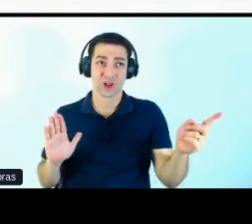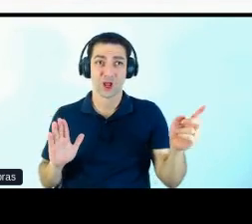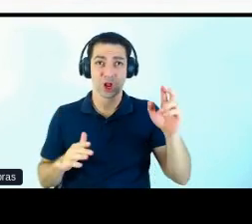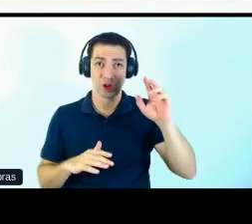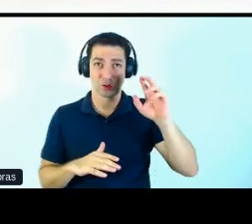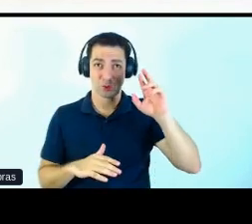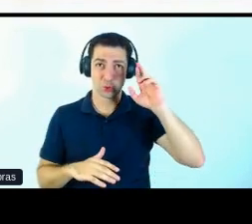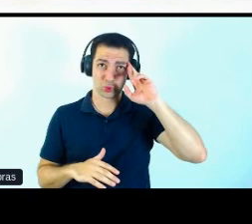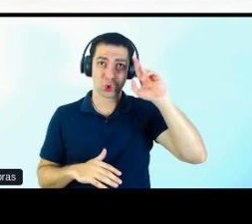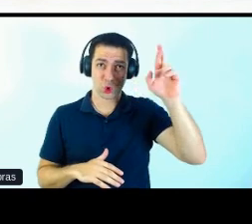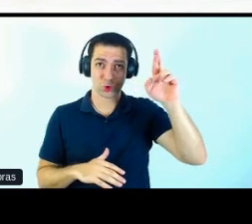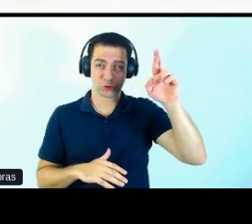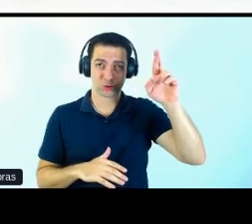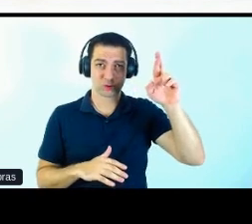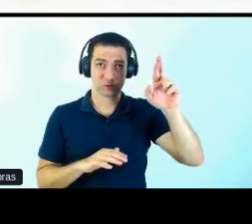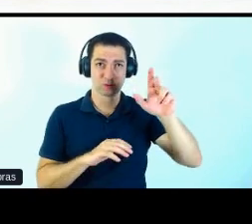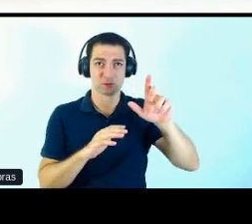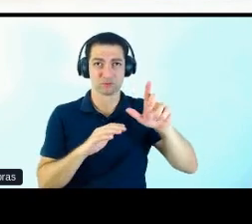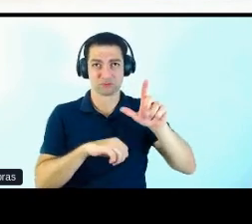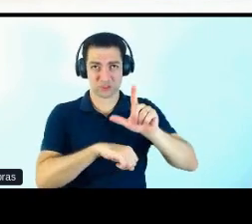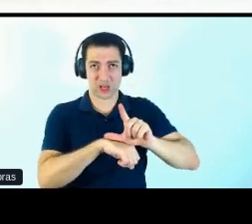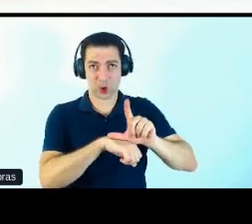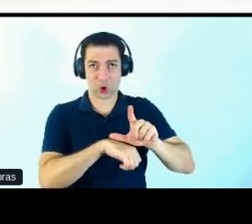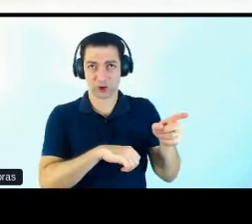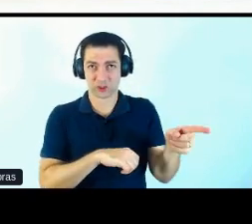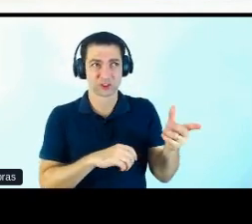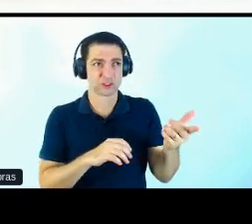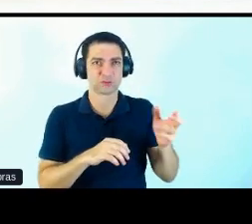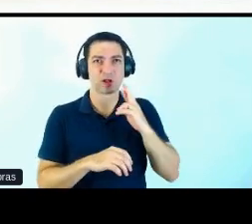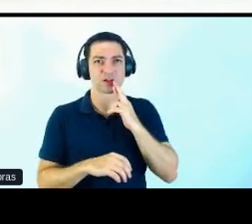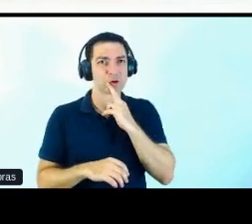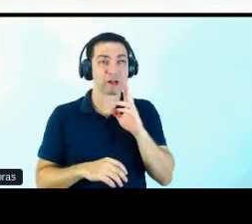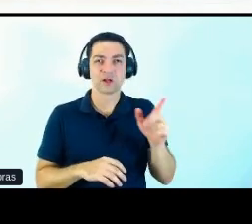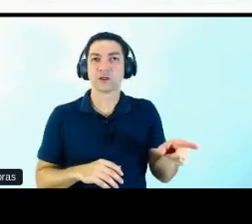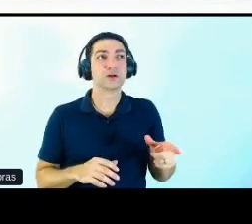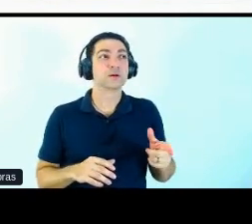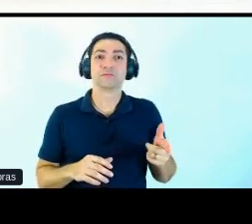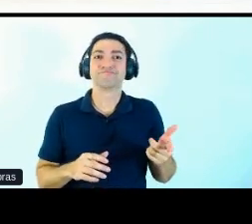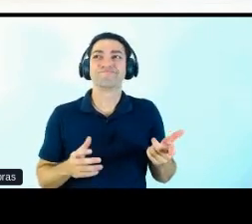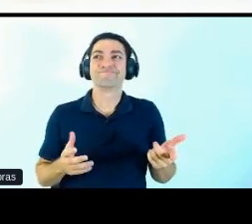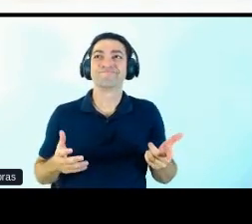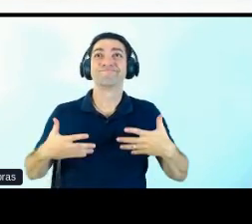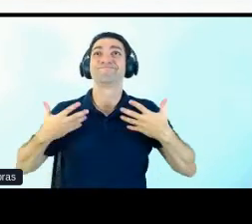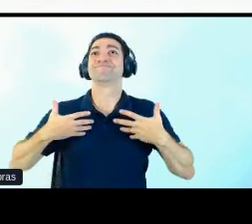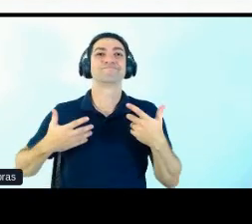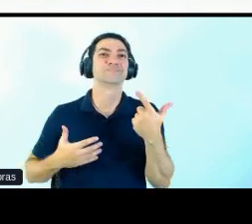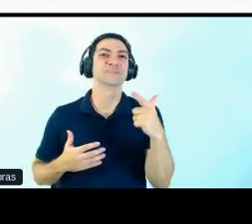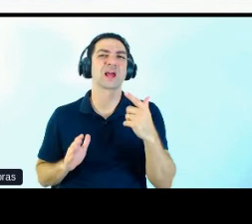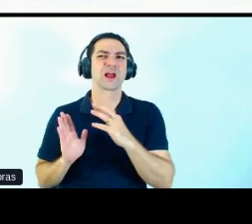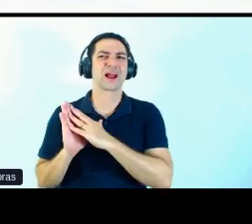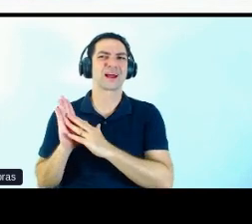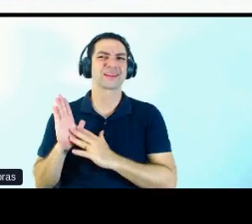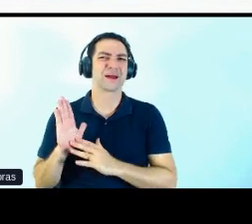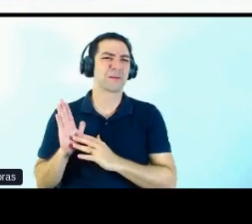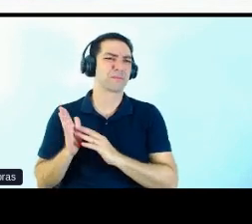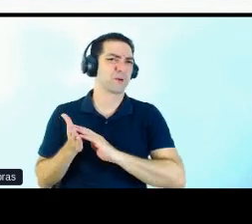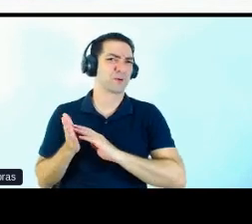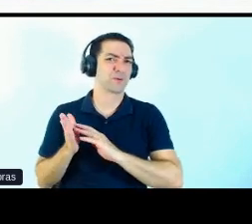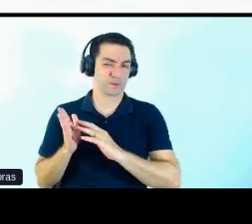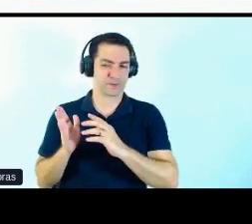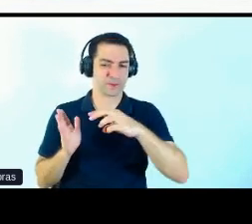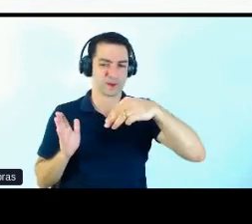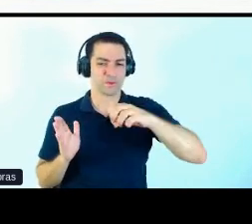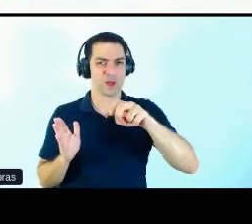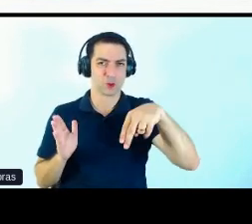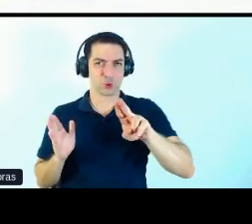você fazer um cardápio digital, negócio, caso você queira mudar, é muito fácil. Né?